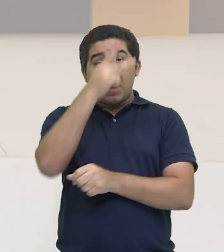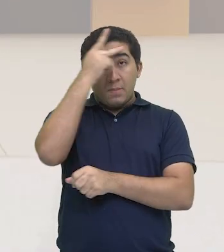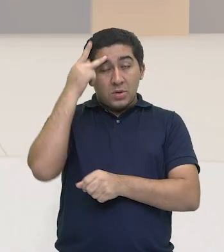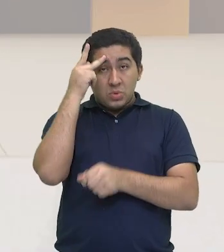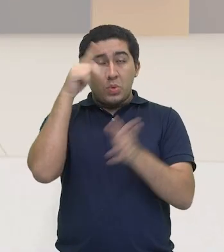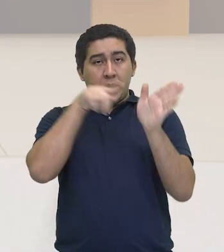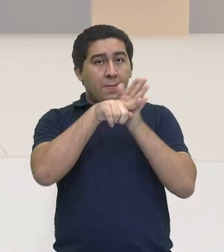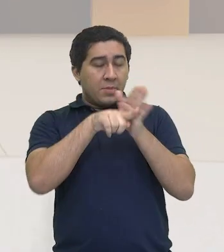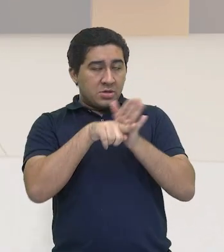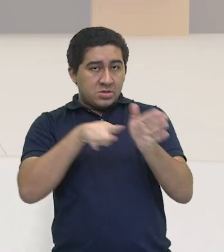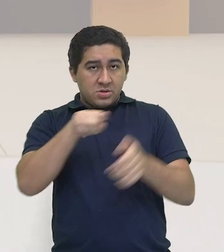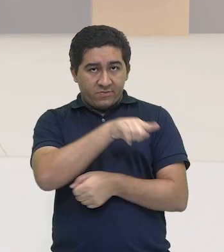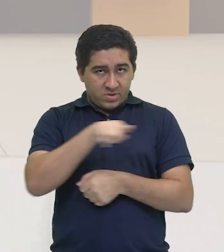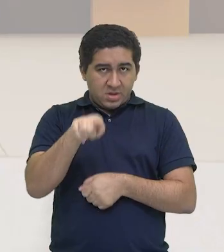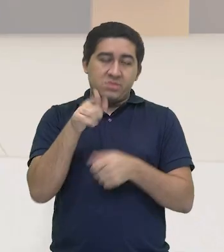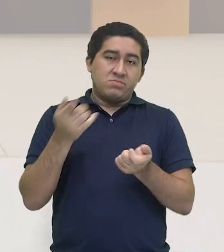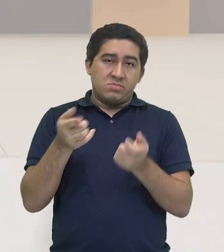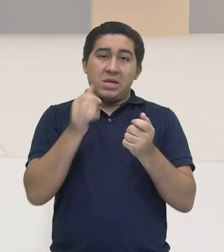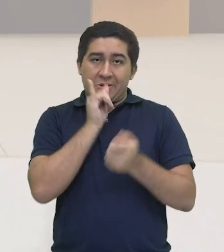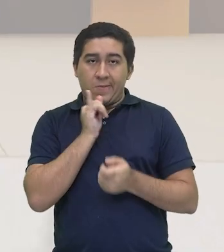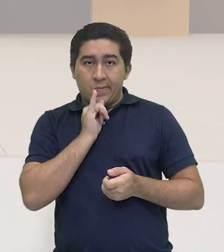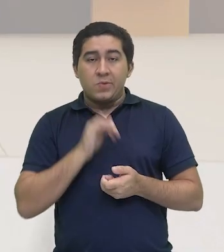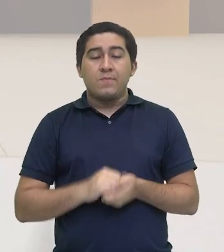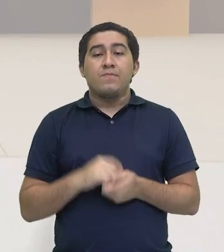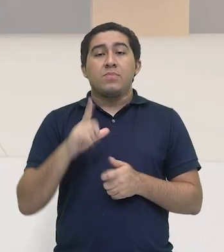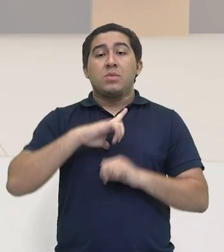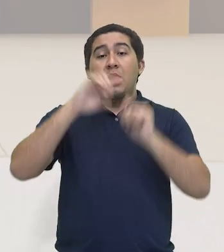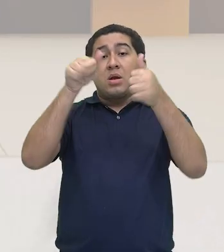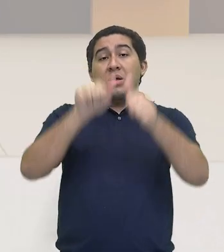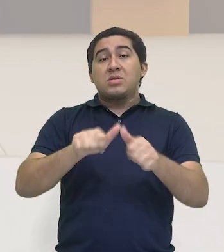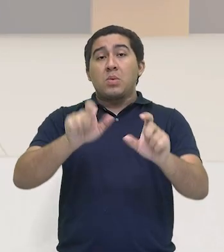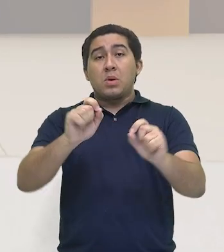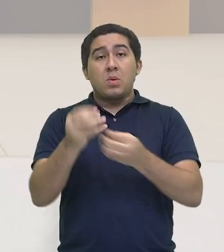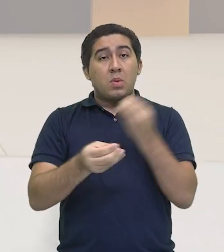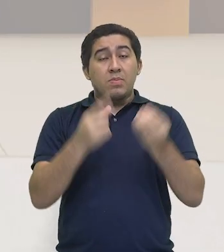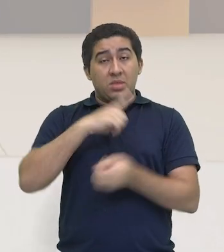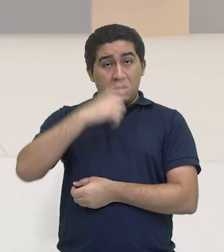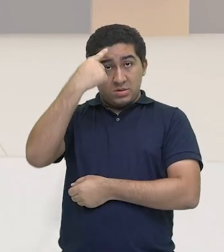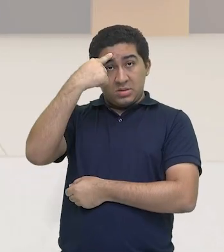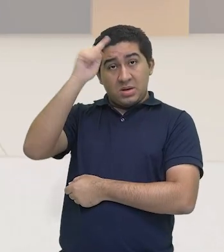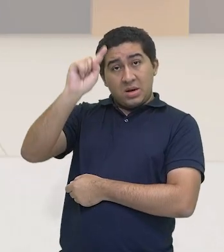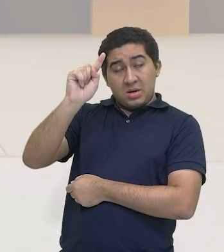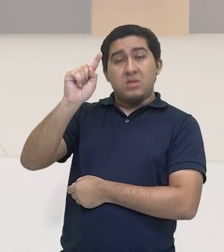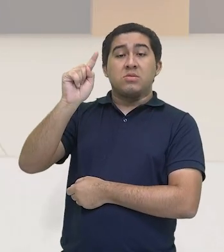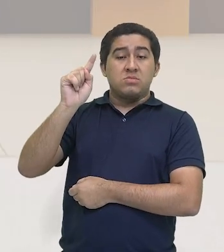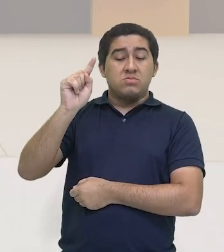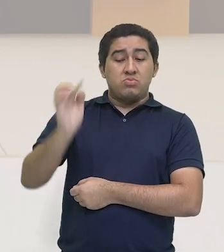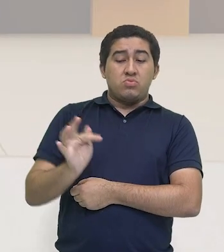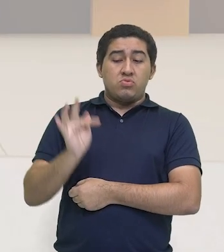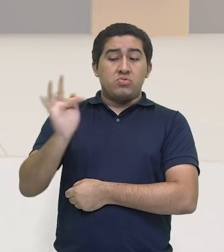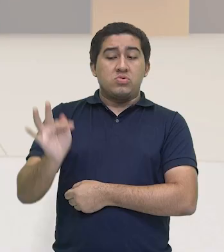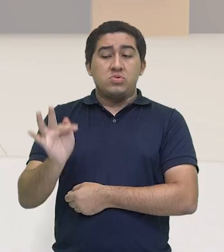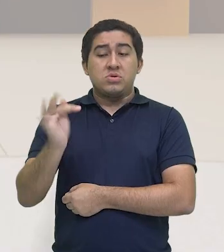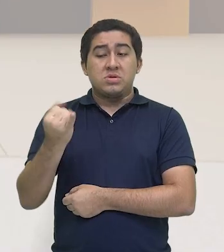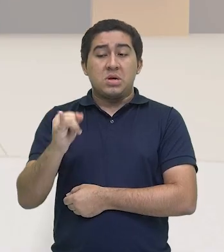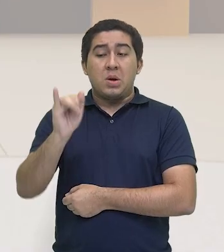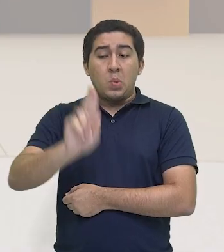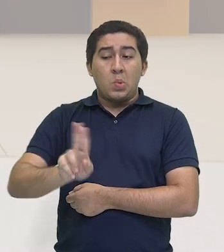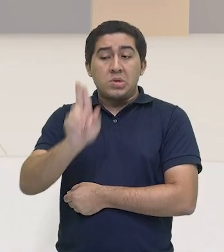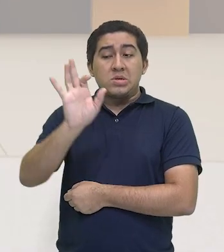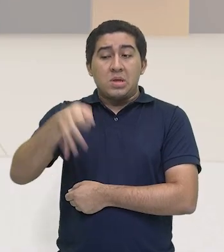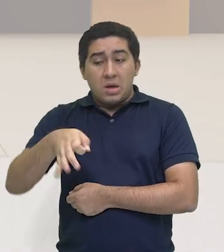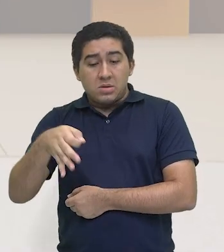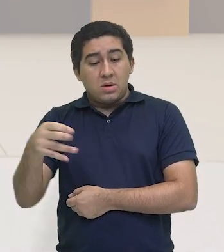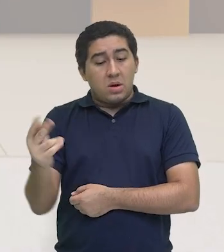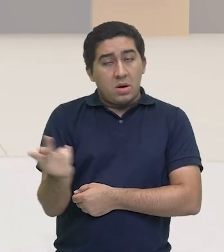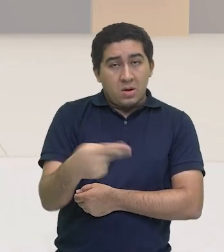cinematográfico, ou seja, vocês, Sim. avalia a aplicabilidade da ideia. Será que vai dar certo essa ideia que eu estou pensando? Então, essas perguntas